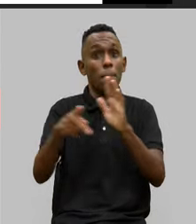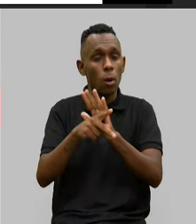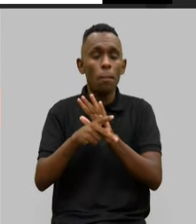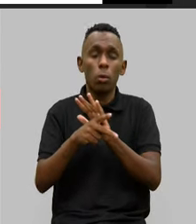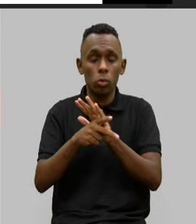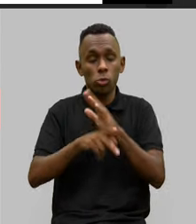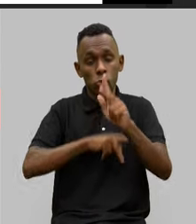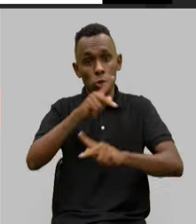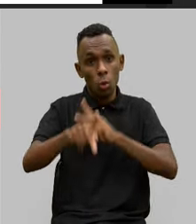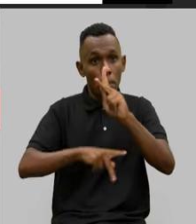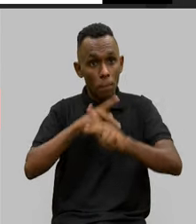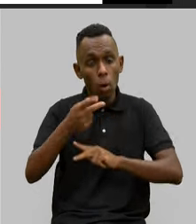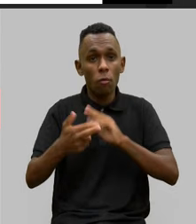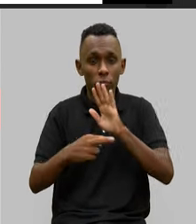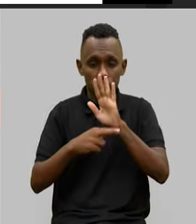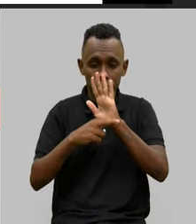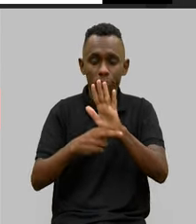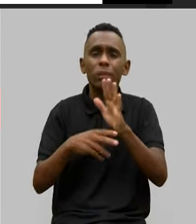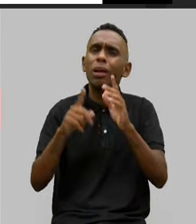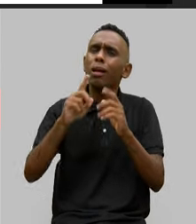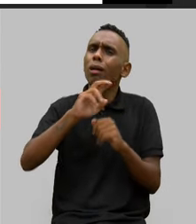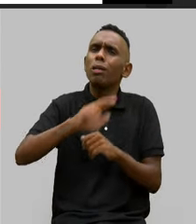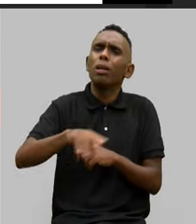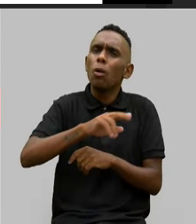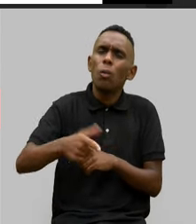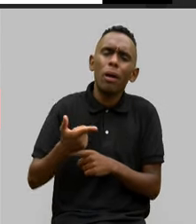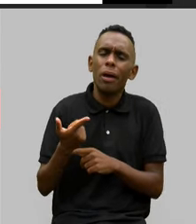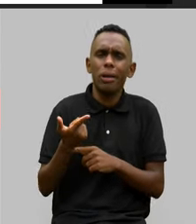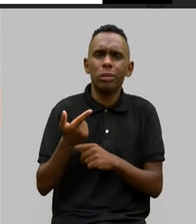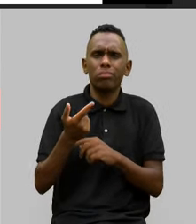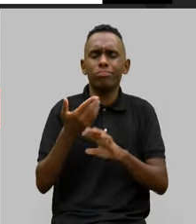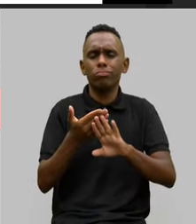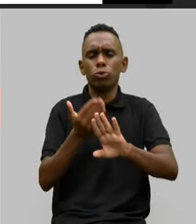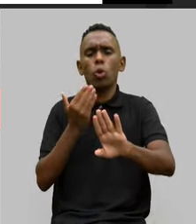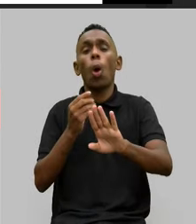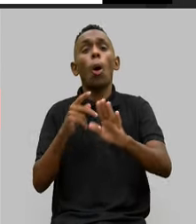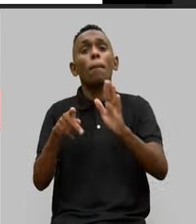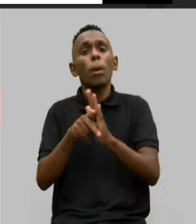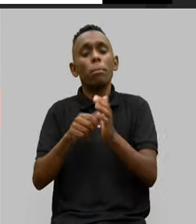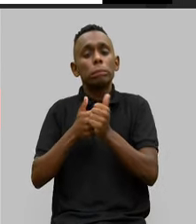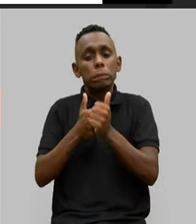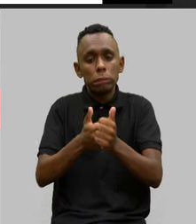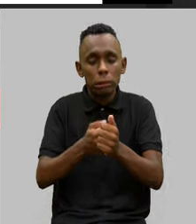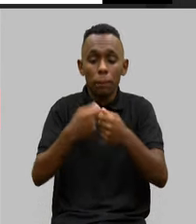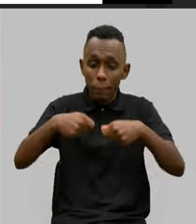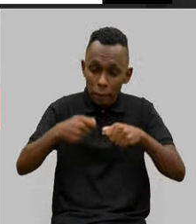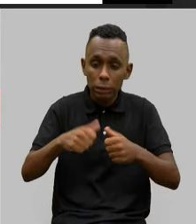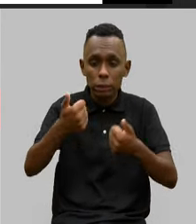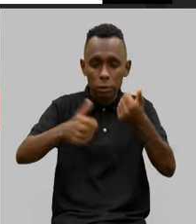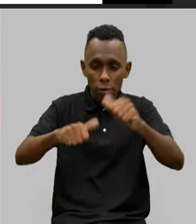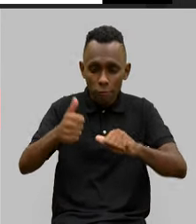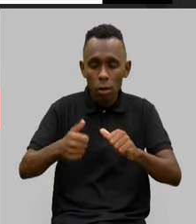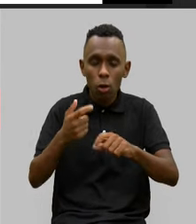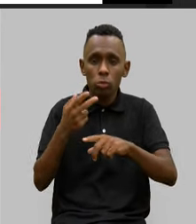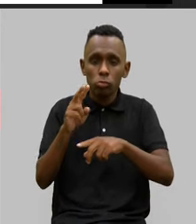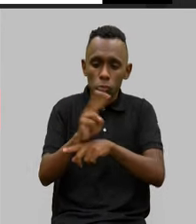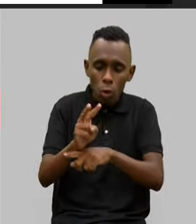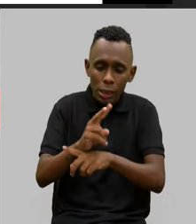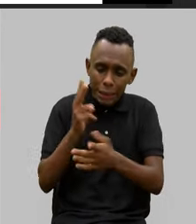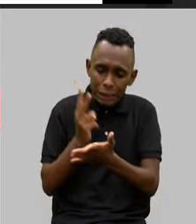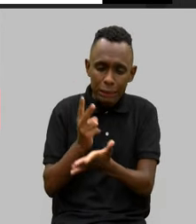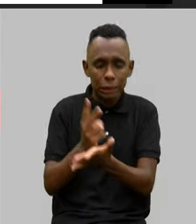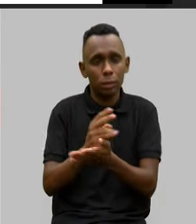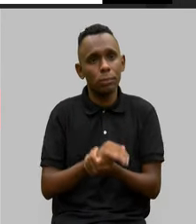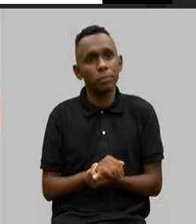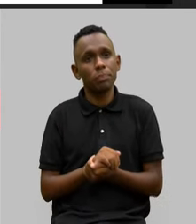podemos em momento algum nos distanciar desse acompanhamento em todos os seus níveis eh o